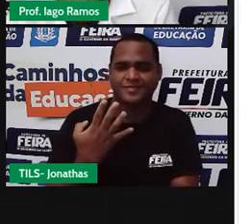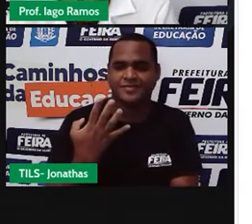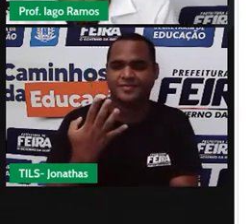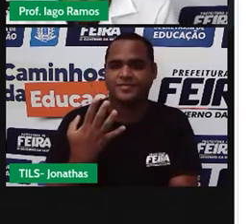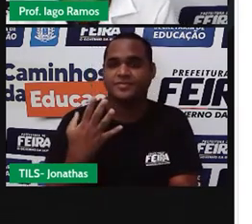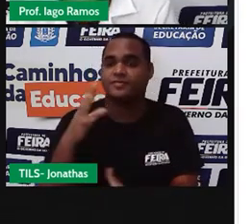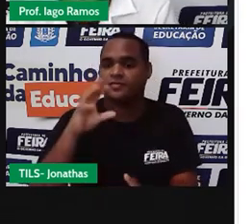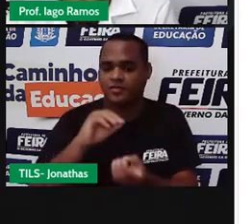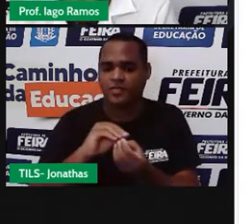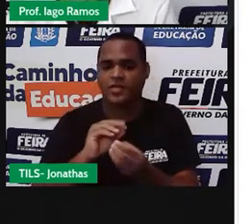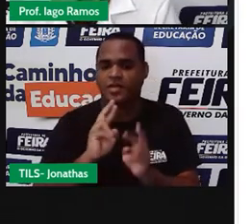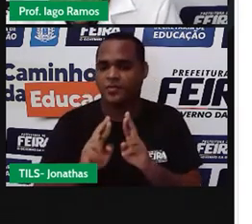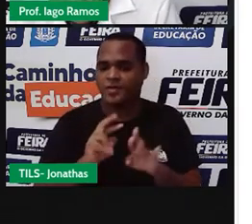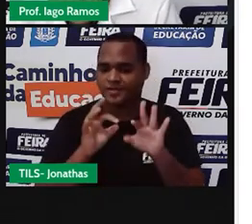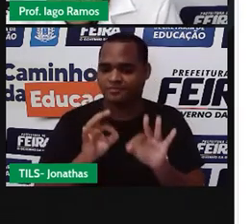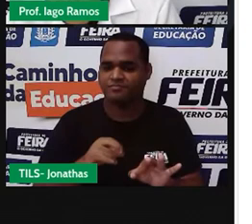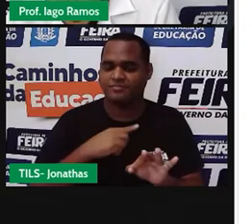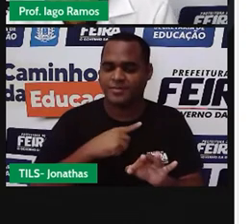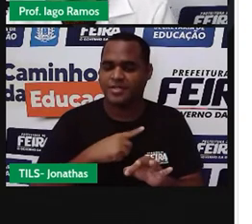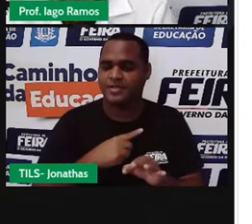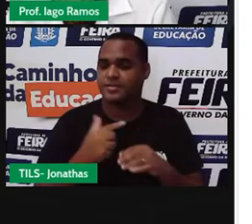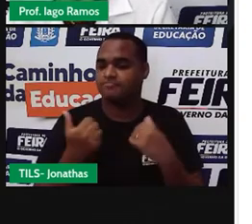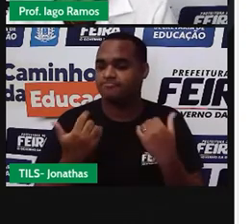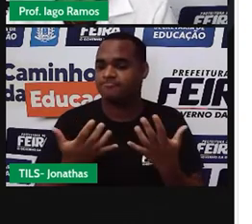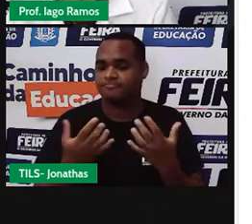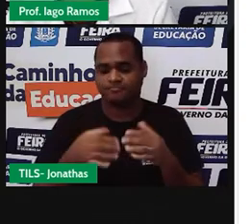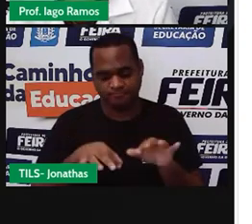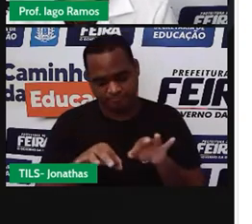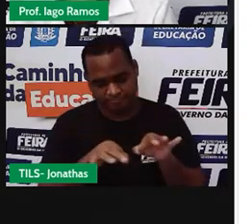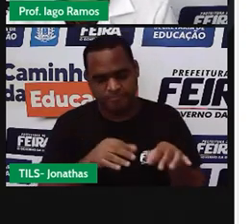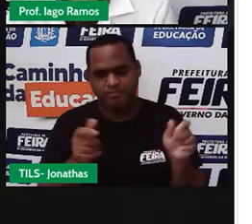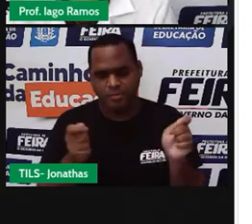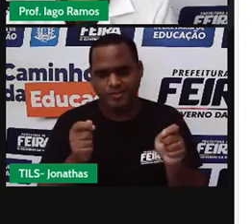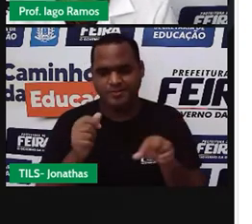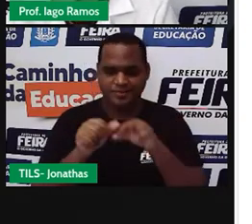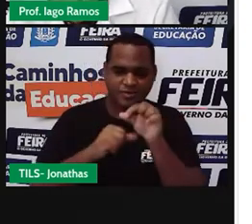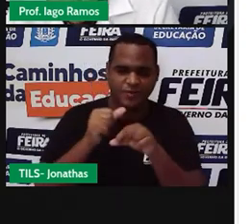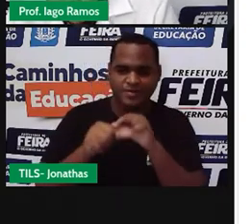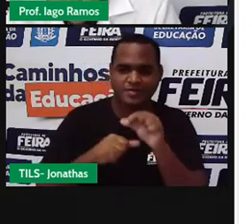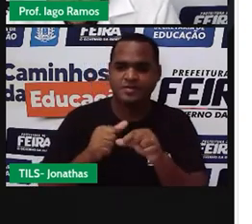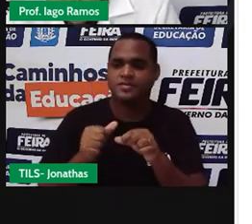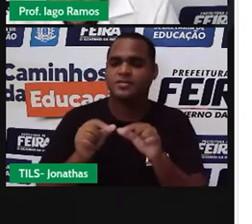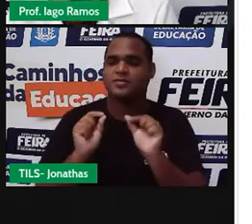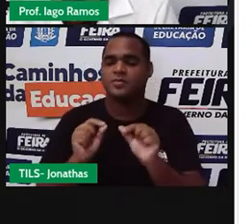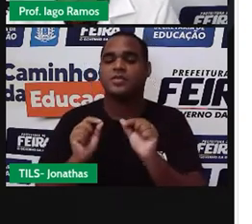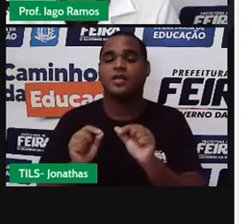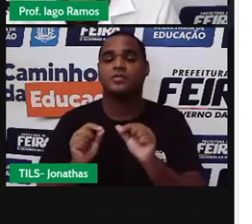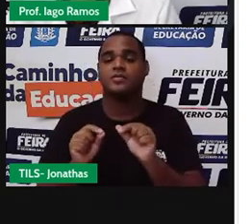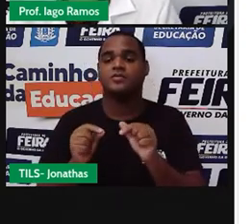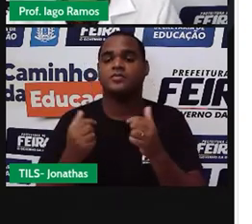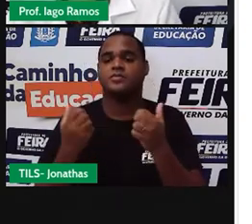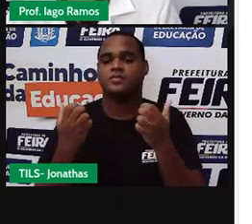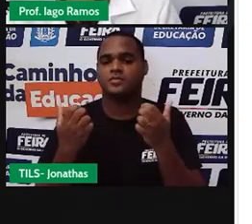como é o último resultado a gente já pode tirar também dos